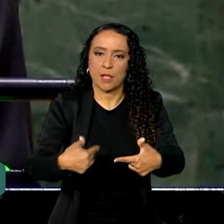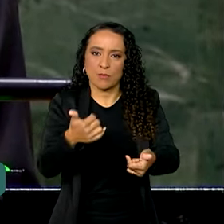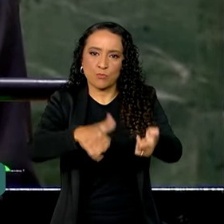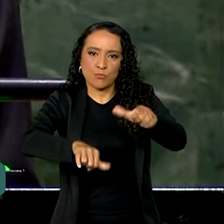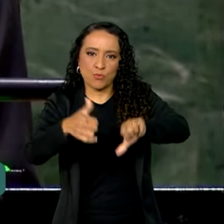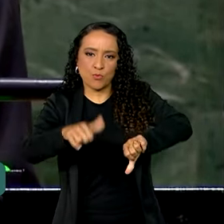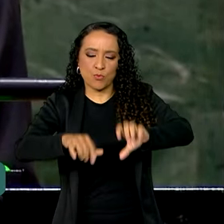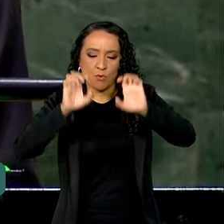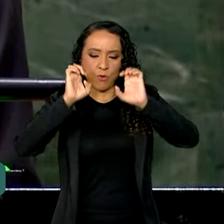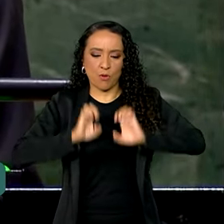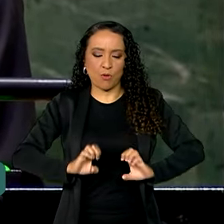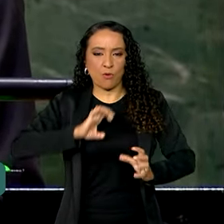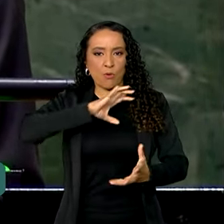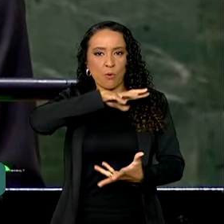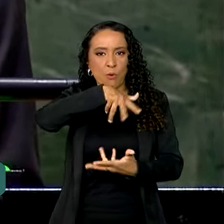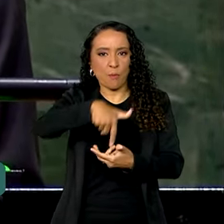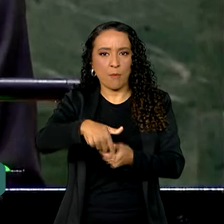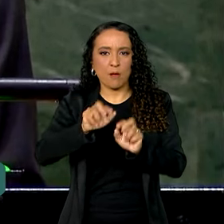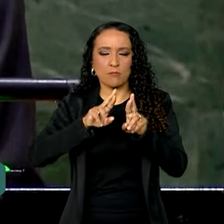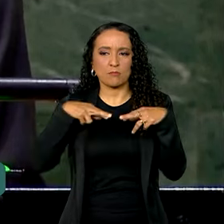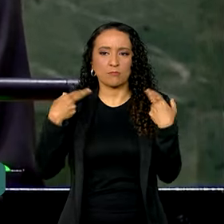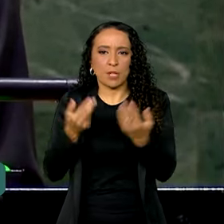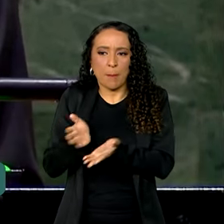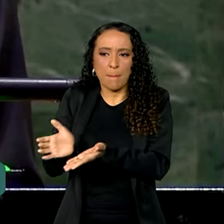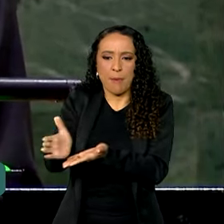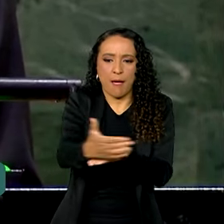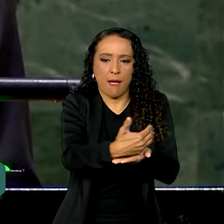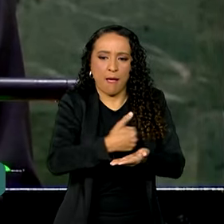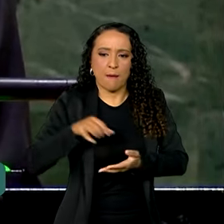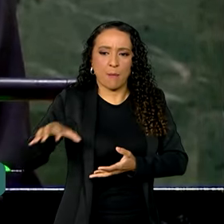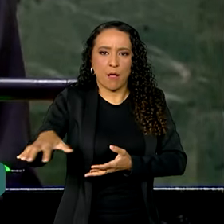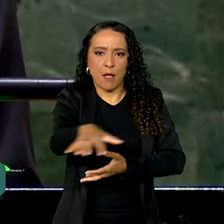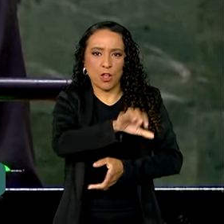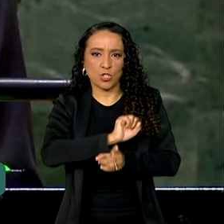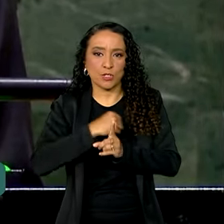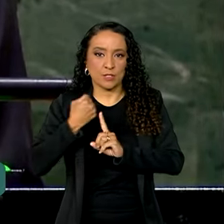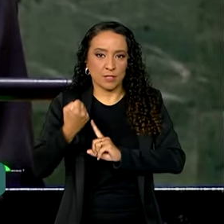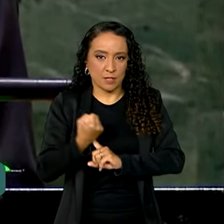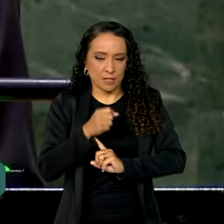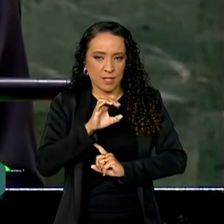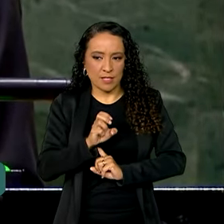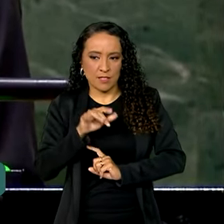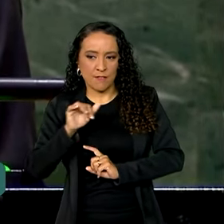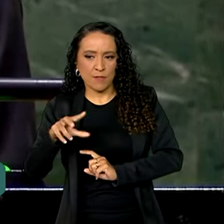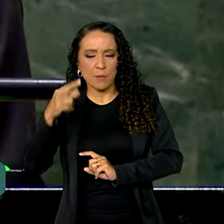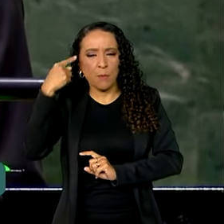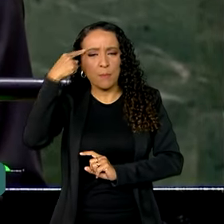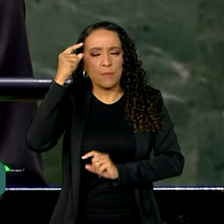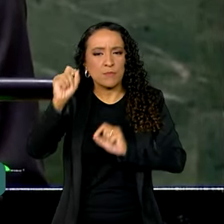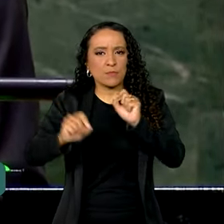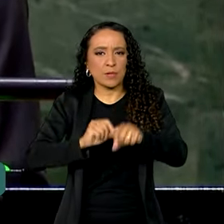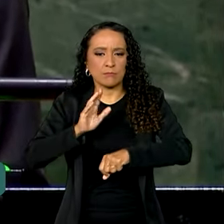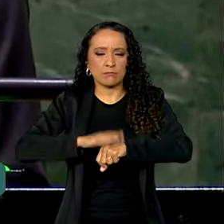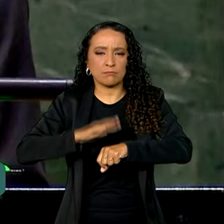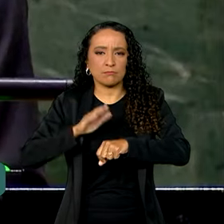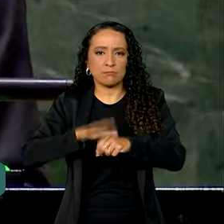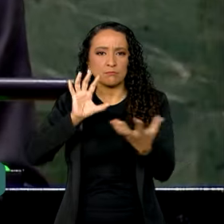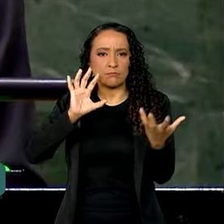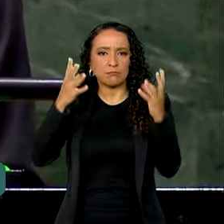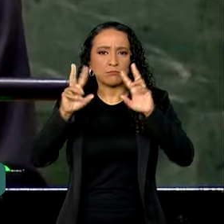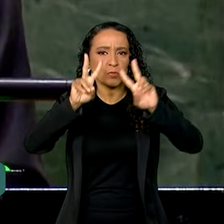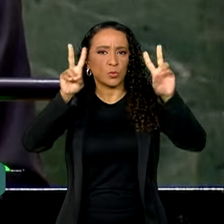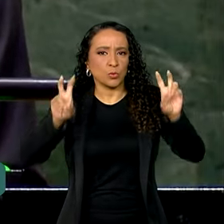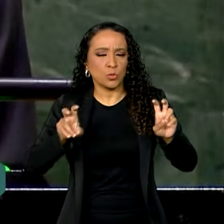balanço ético global, reunindo diversos setores da sociedade civil para pensar a ação climática sob